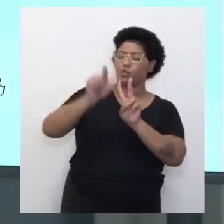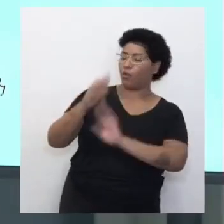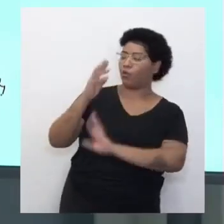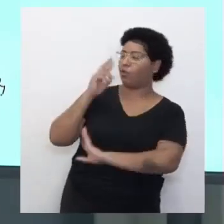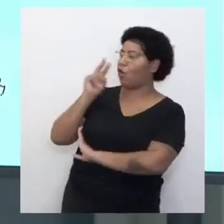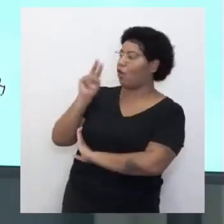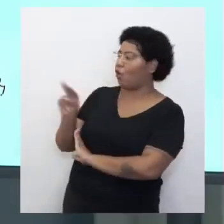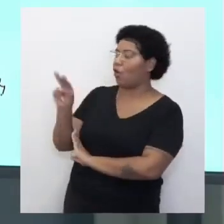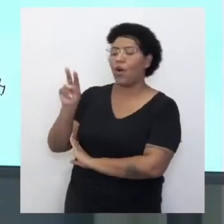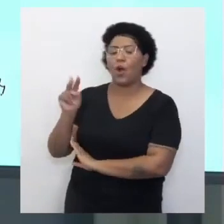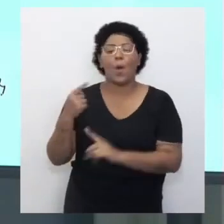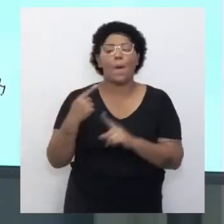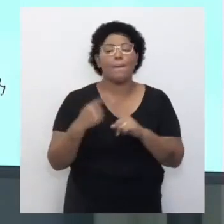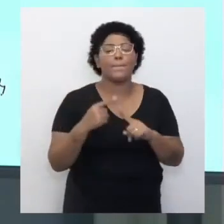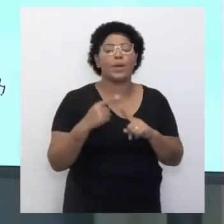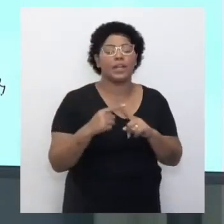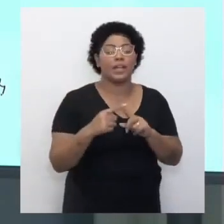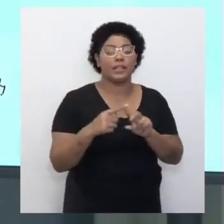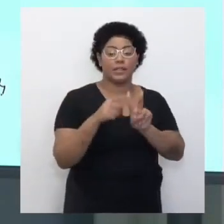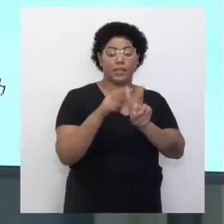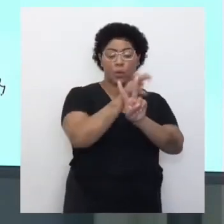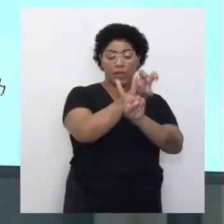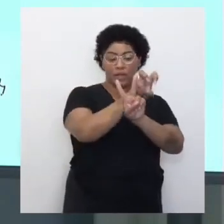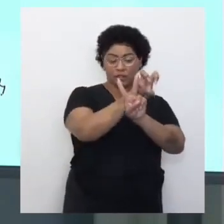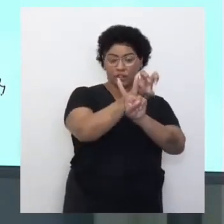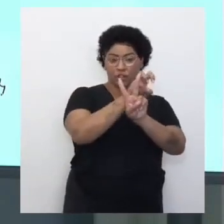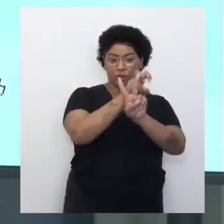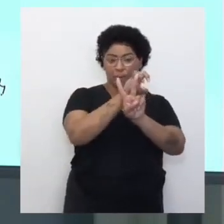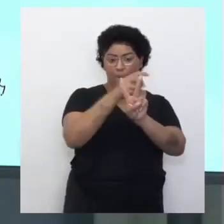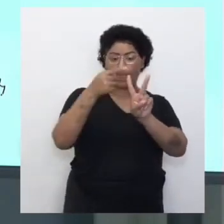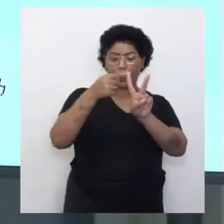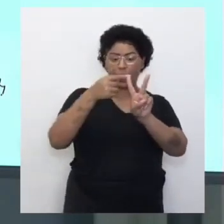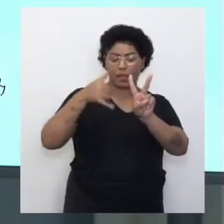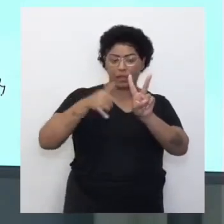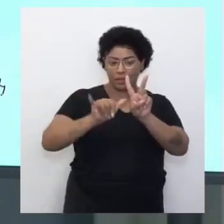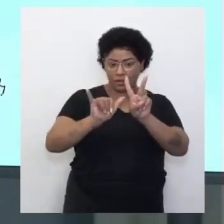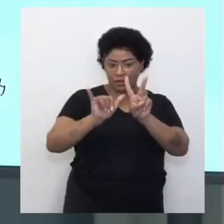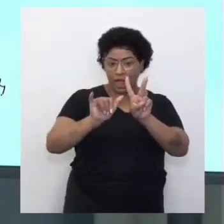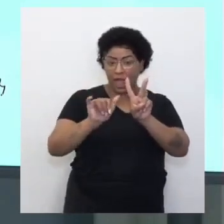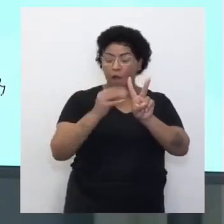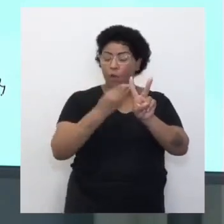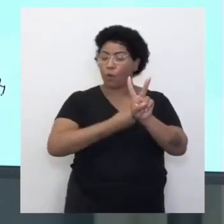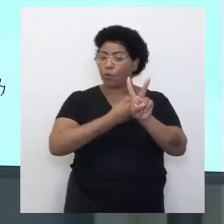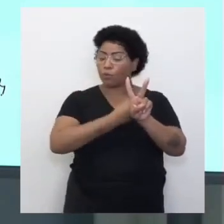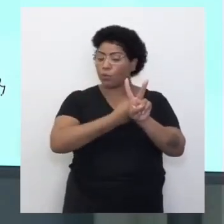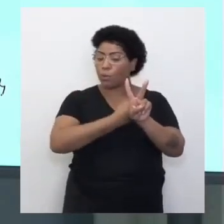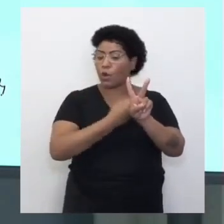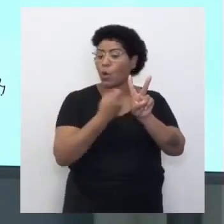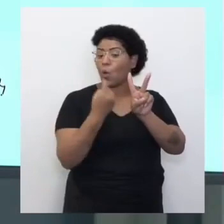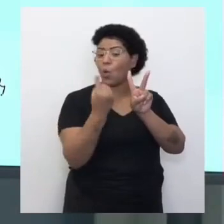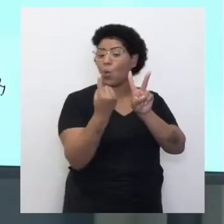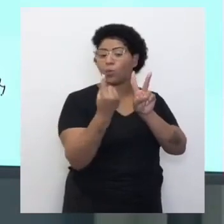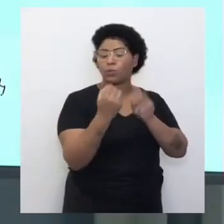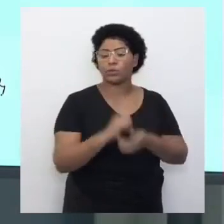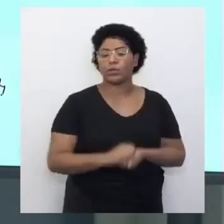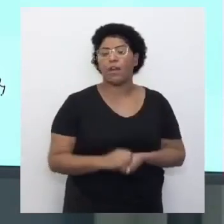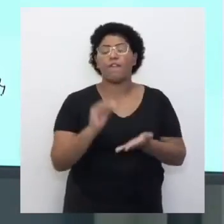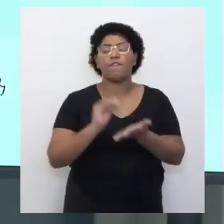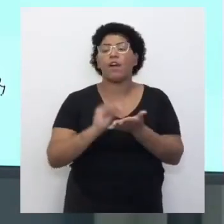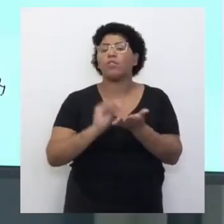Se o índice da raiz é 5 e o expoente do y é 1, 1 para 5